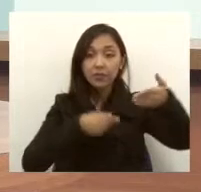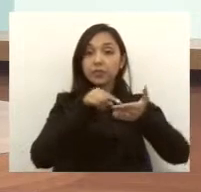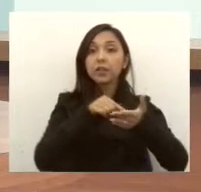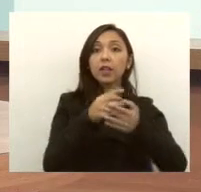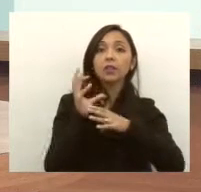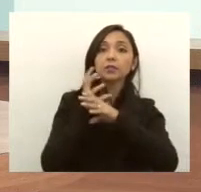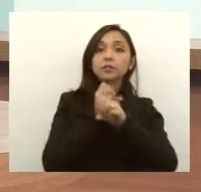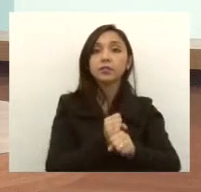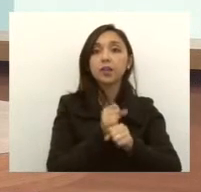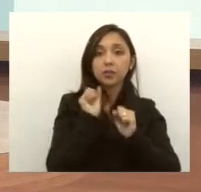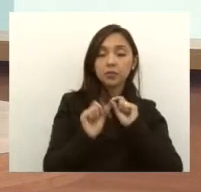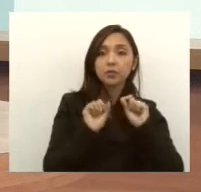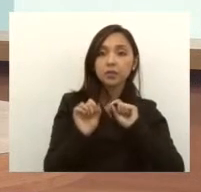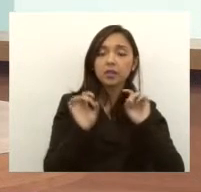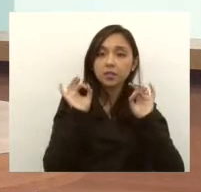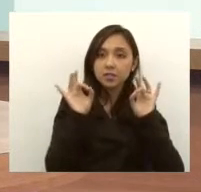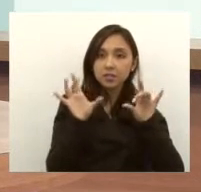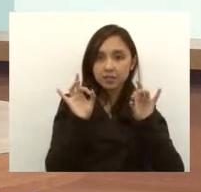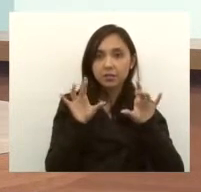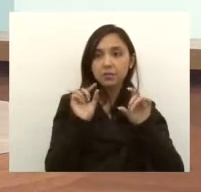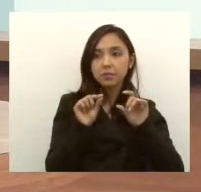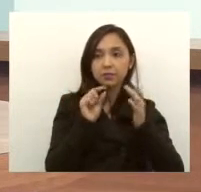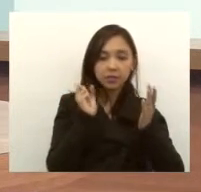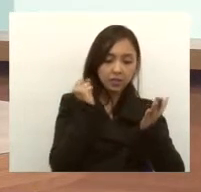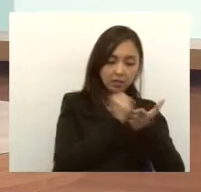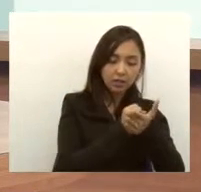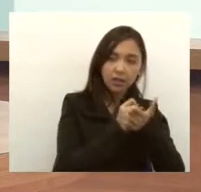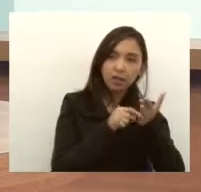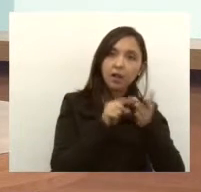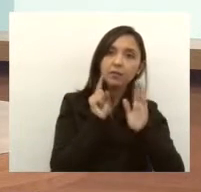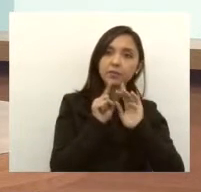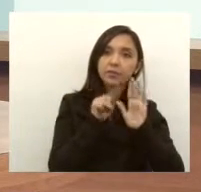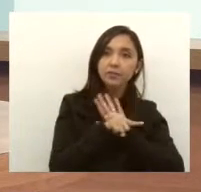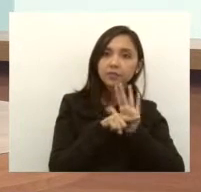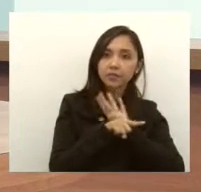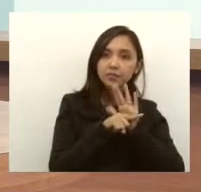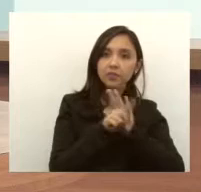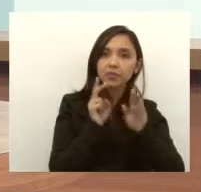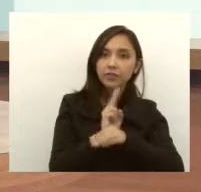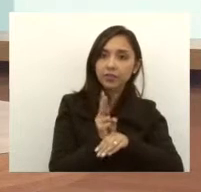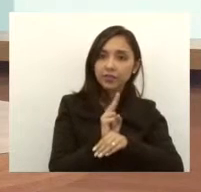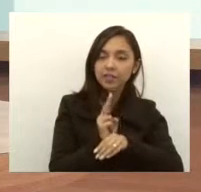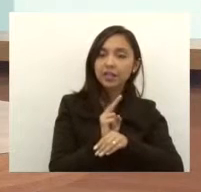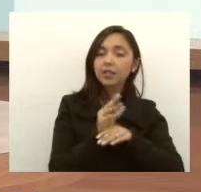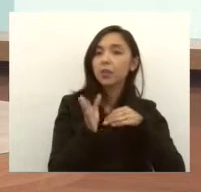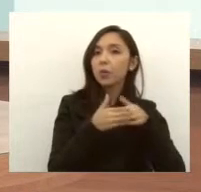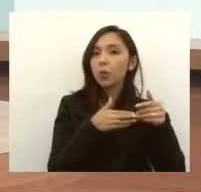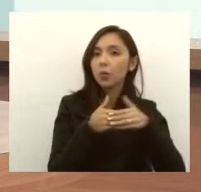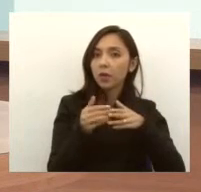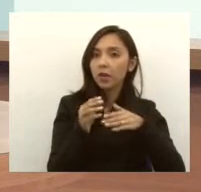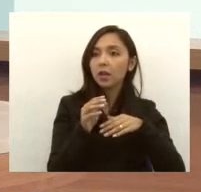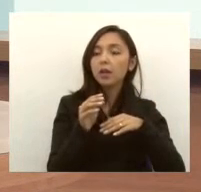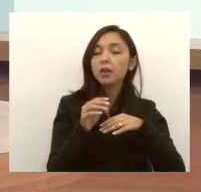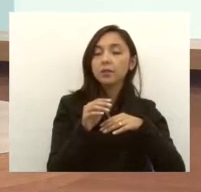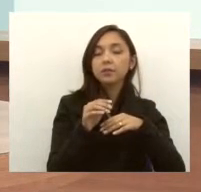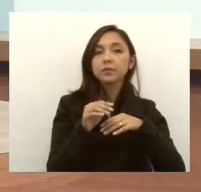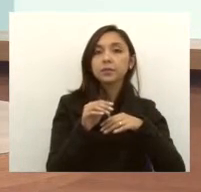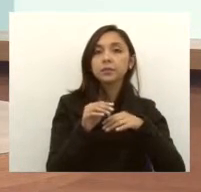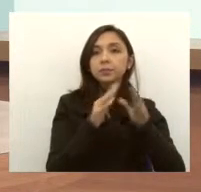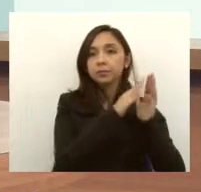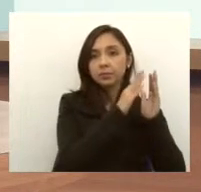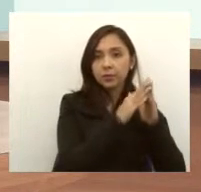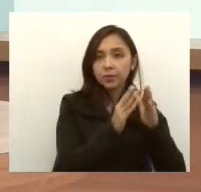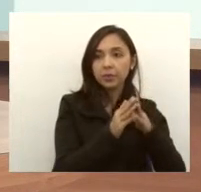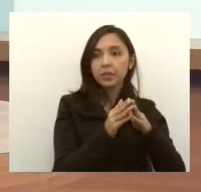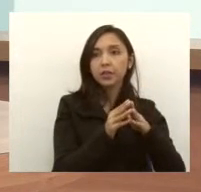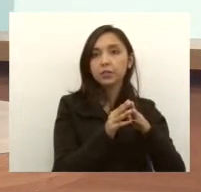valor que é específico, que a Bandeirante tem que fiscalizar qualquer morador que construa a Avenida do Mato Grosso, não é isso?